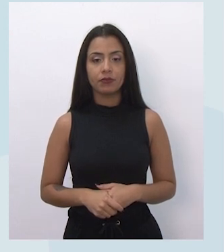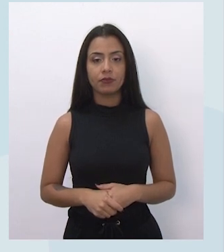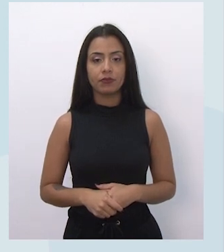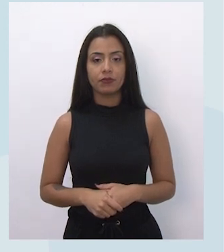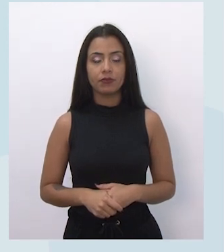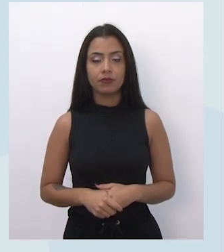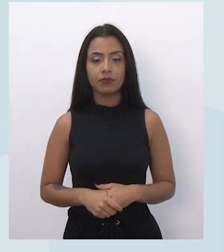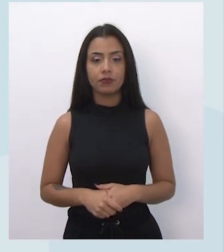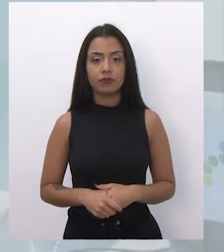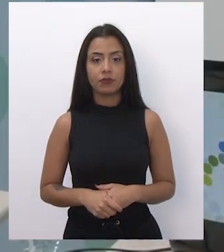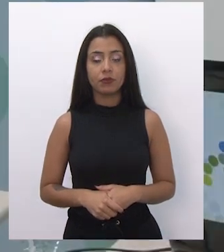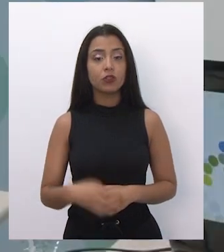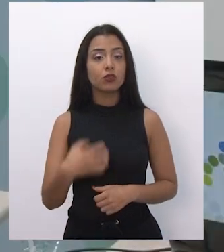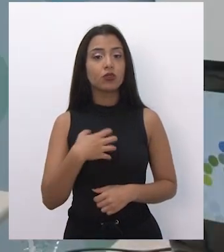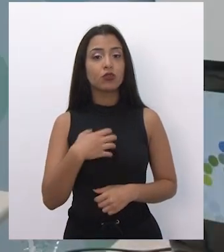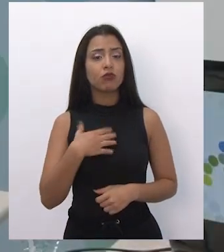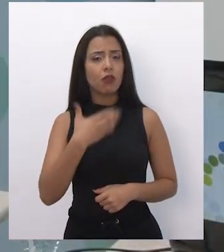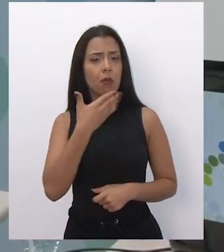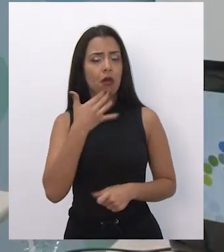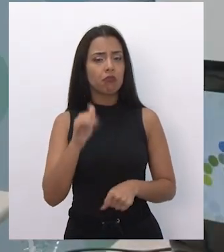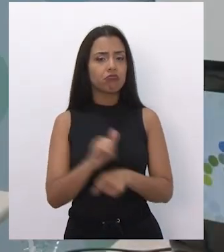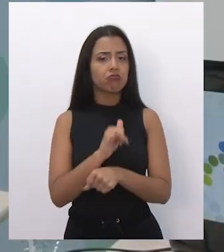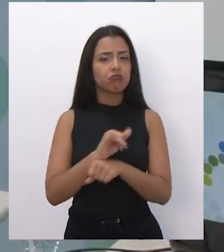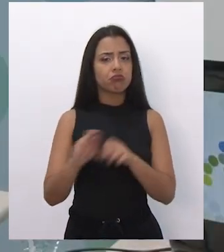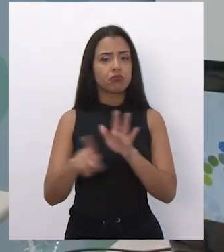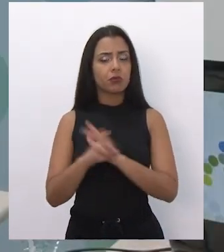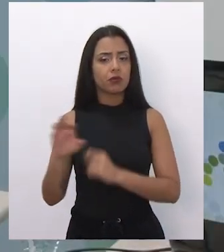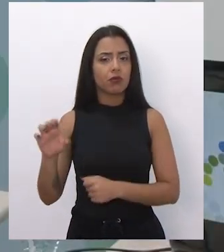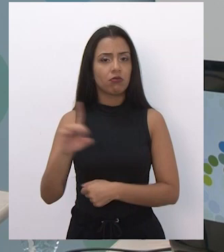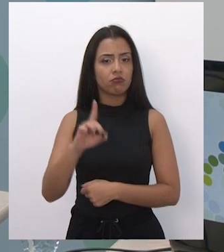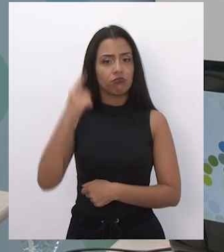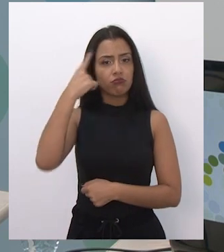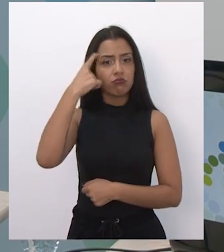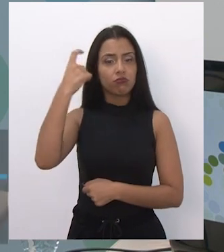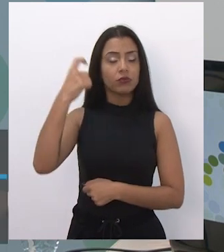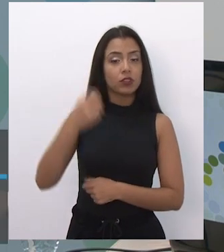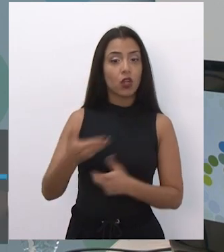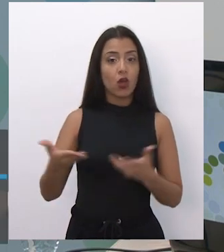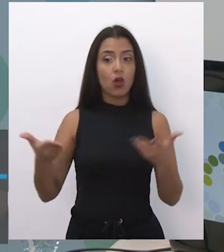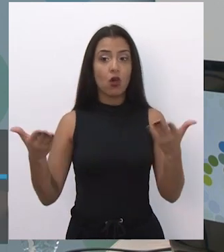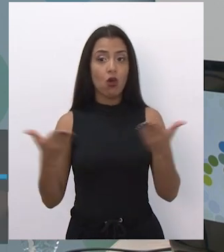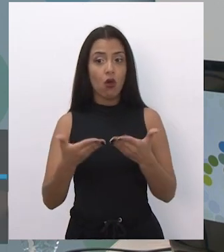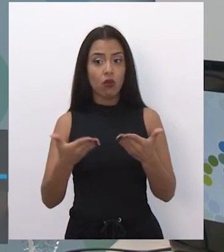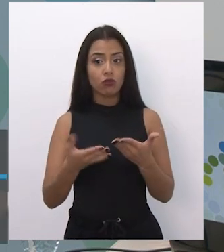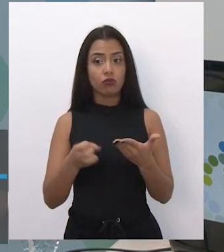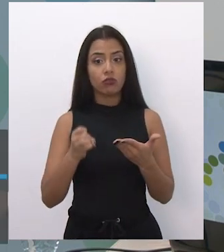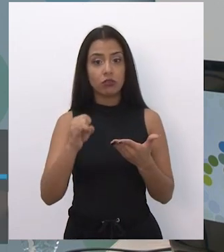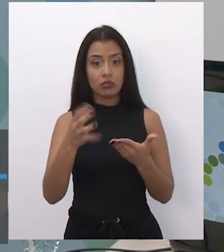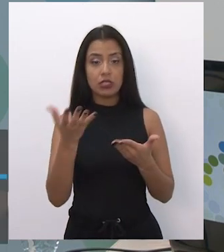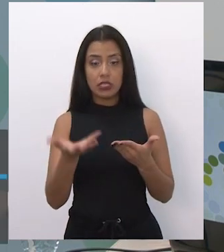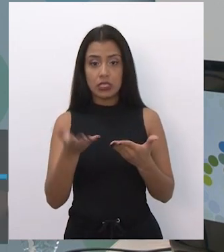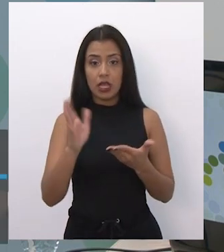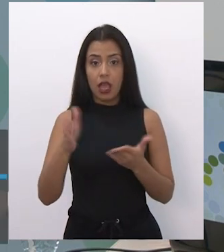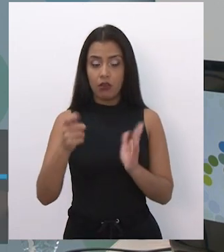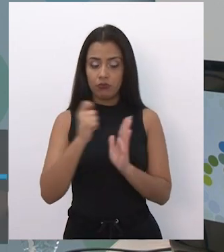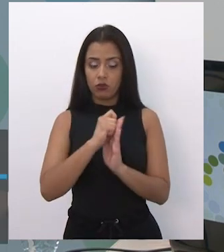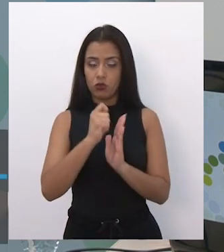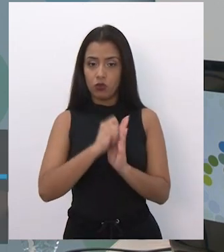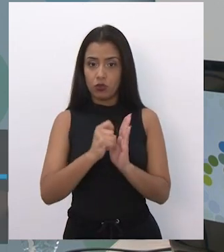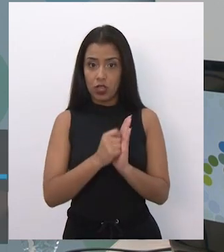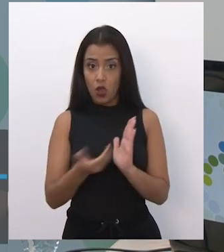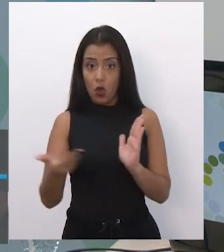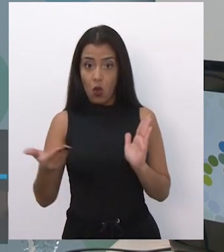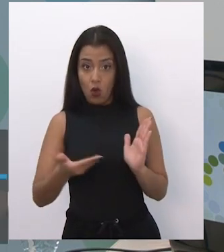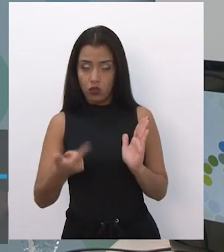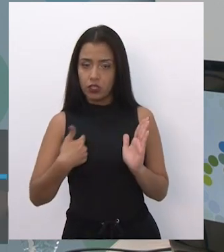como coordenador estabelecer. Então, como desdobramento de hoje, para aqueles que quiserem anotar aí no diário de bordo, eu também vou